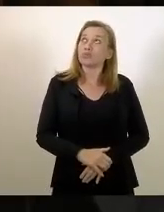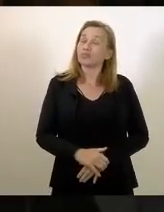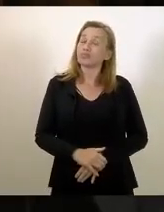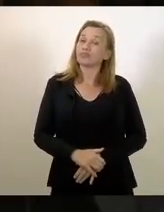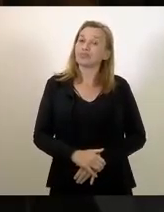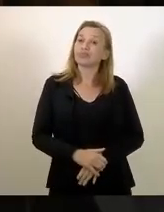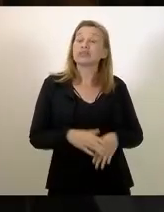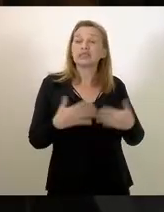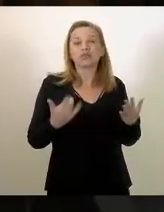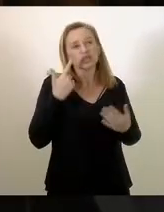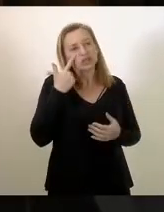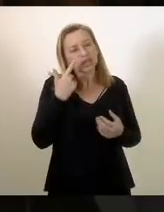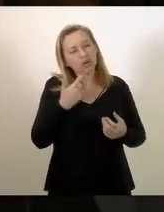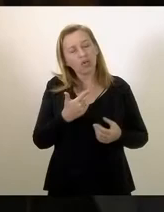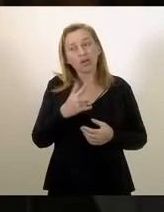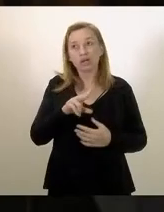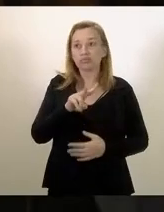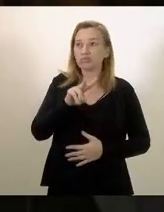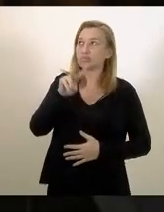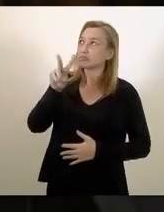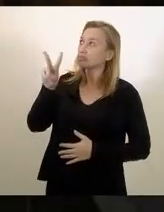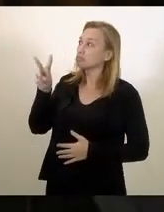então você olha para o horizonte